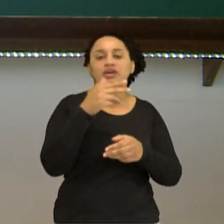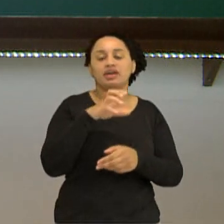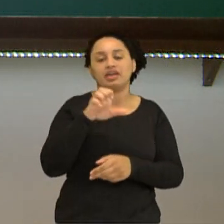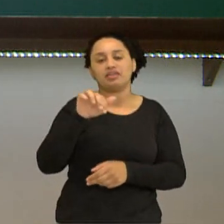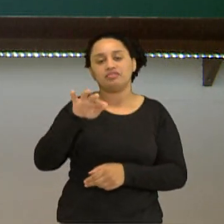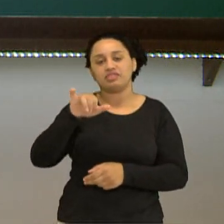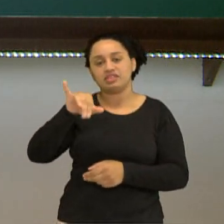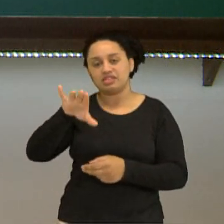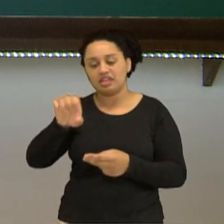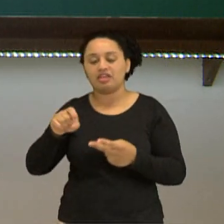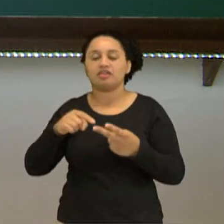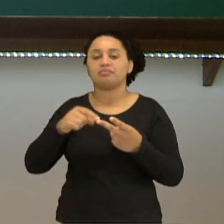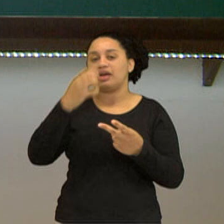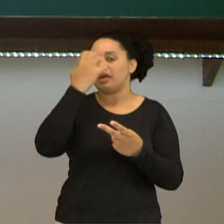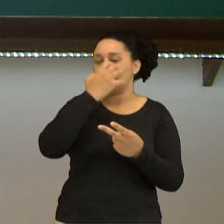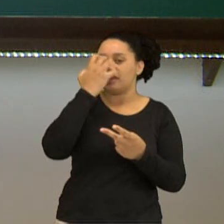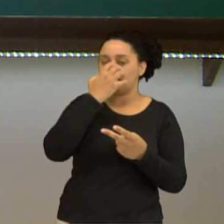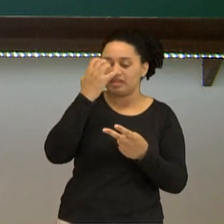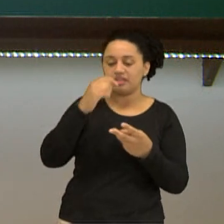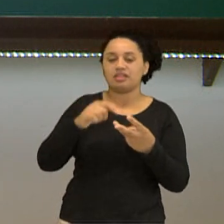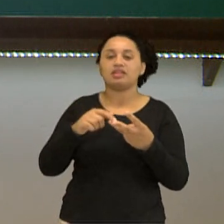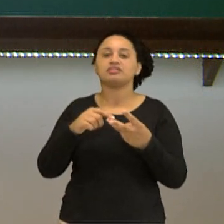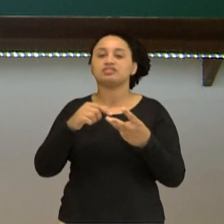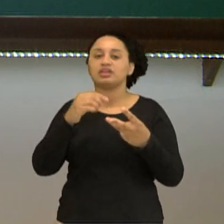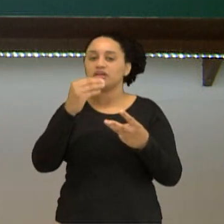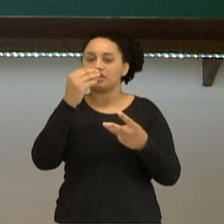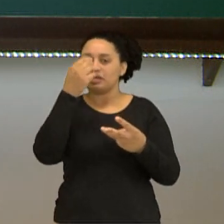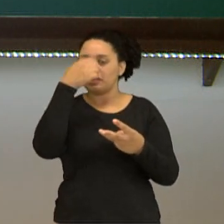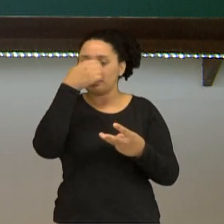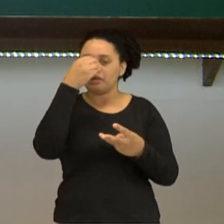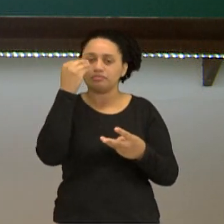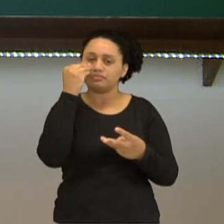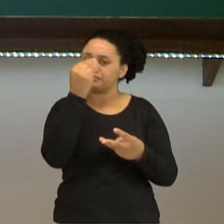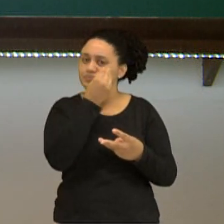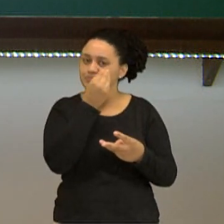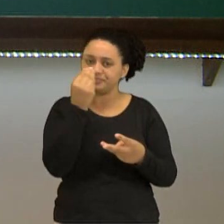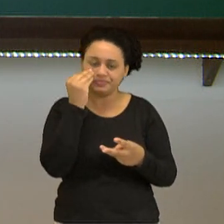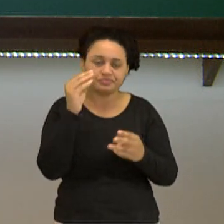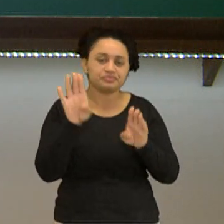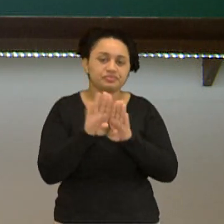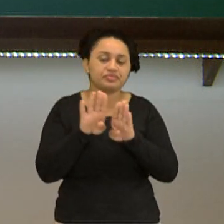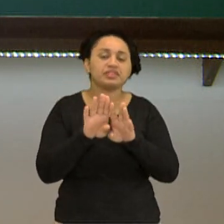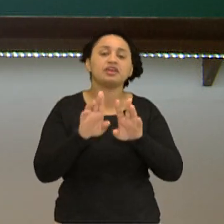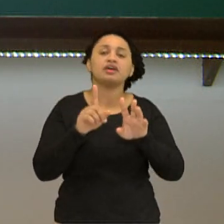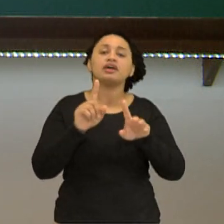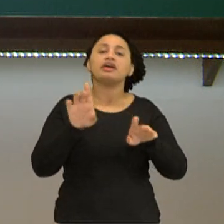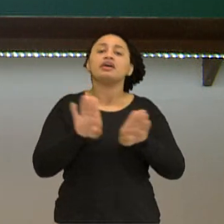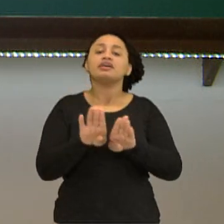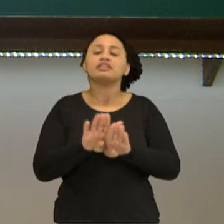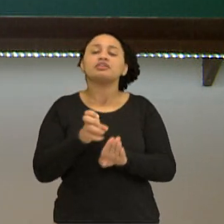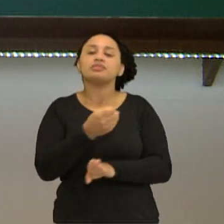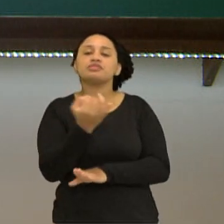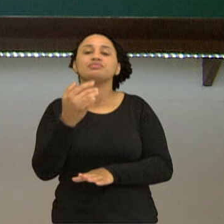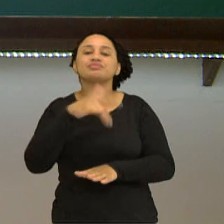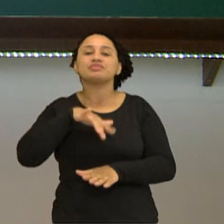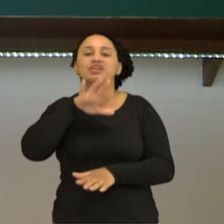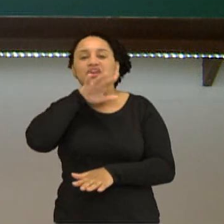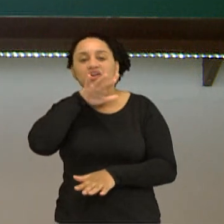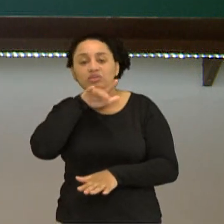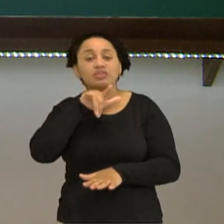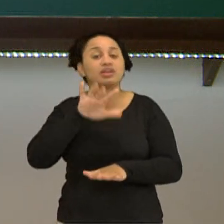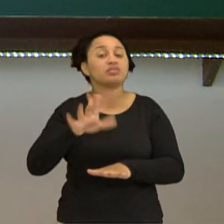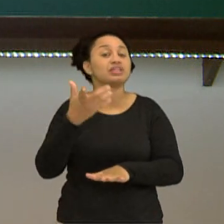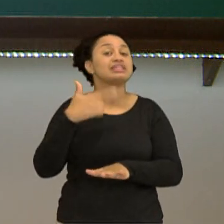rinite, a sinusite. Falamos um pouquinho também sobre os malefícios que ocorrem quando a pessoa não